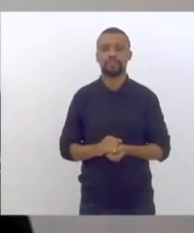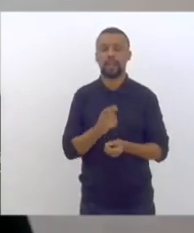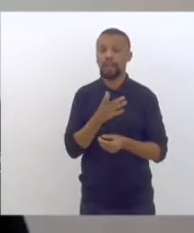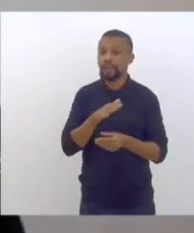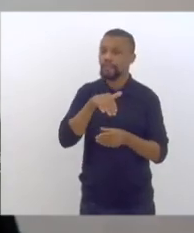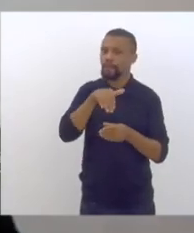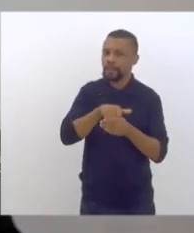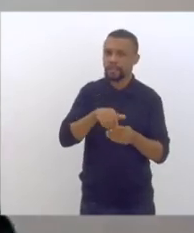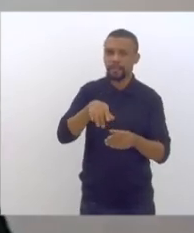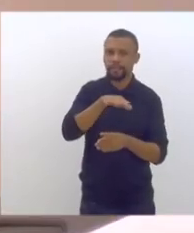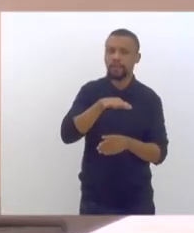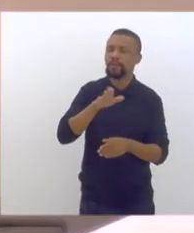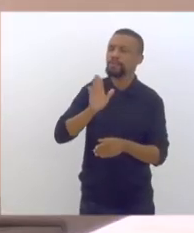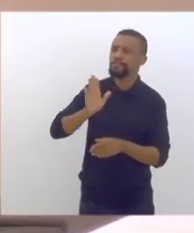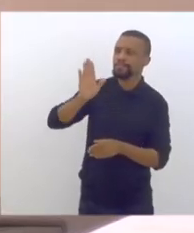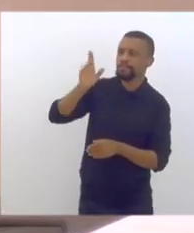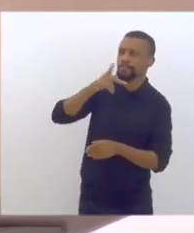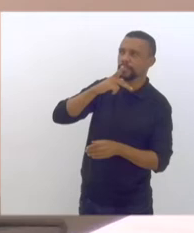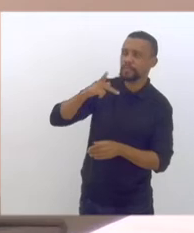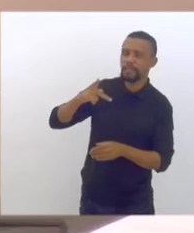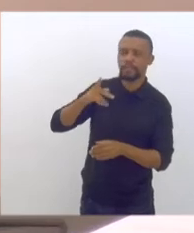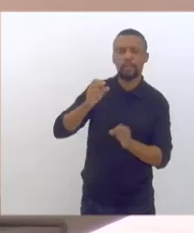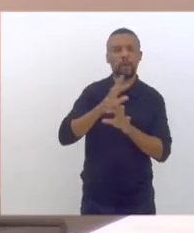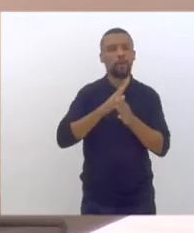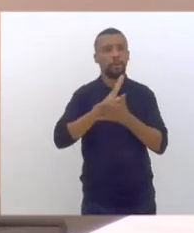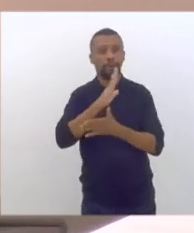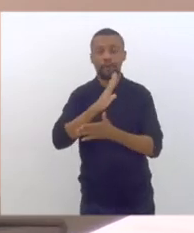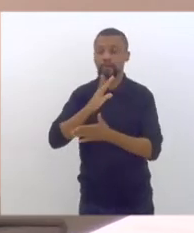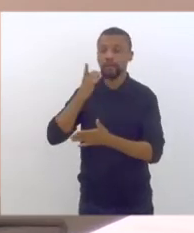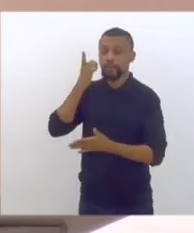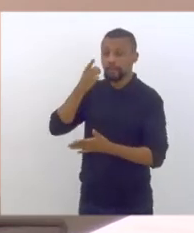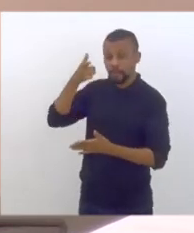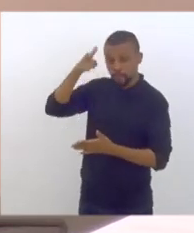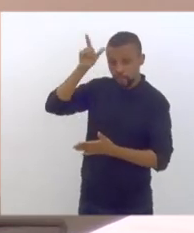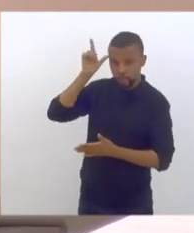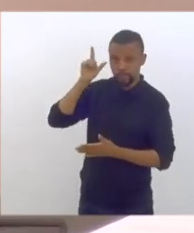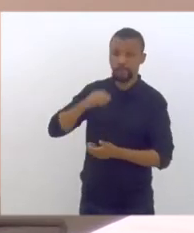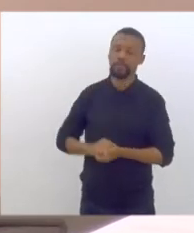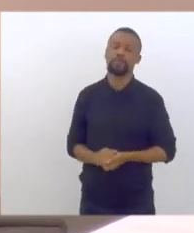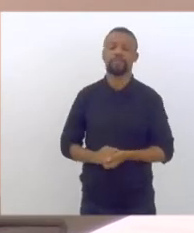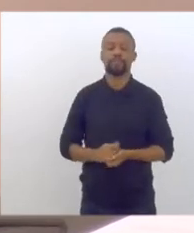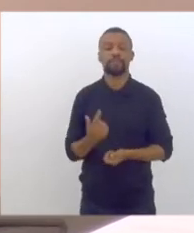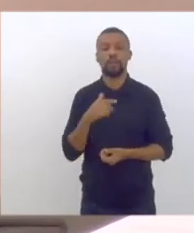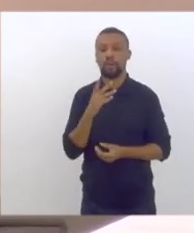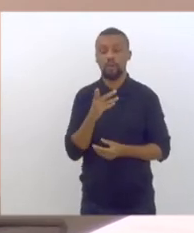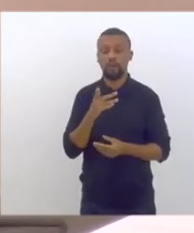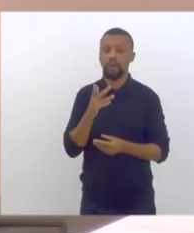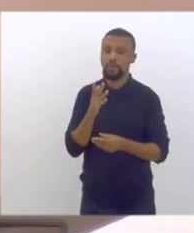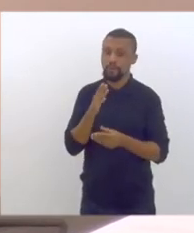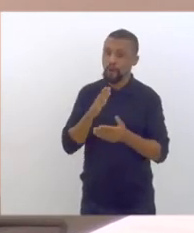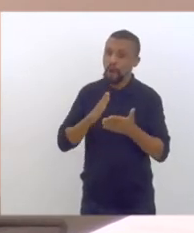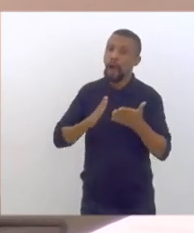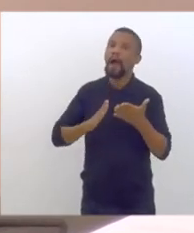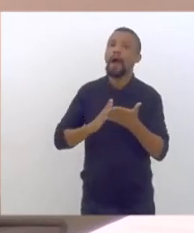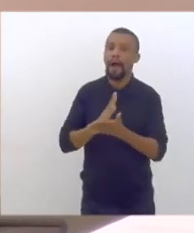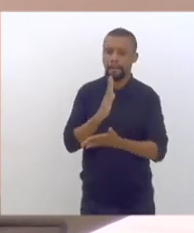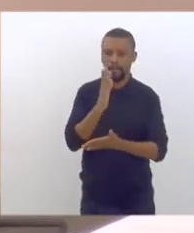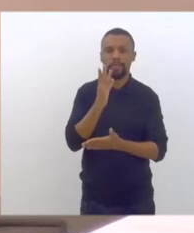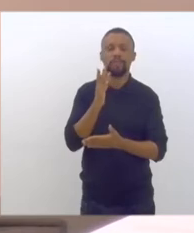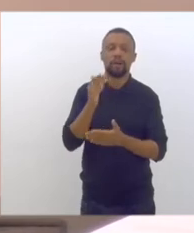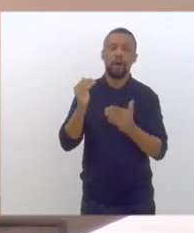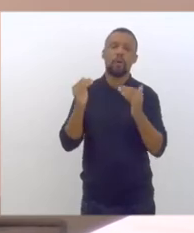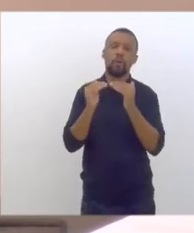votação Se apresente provar Oi Deputado Luiz Paulo Eu Vou aprovar mas